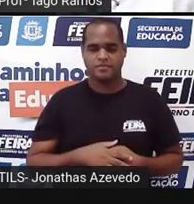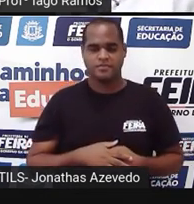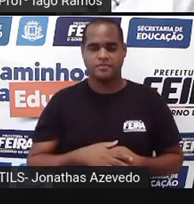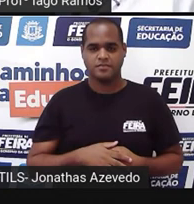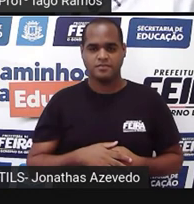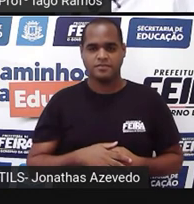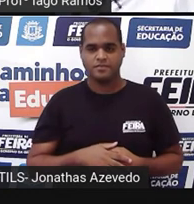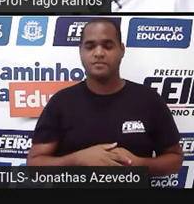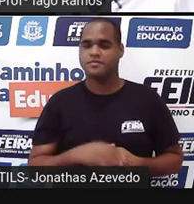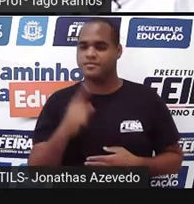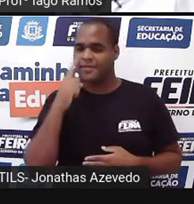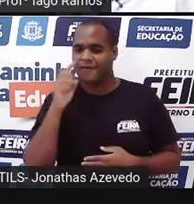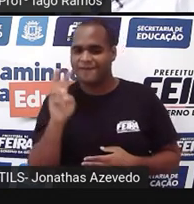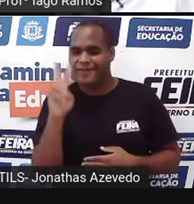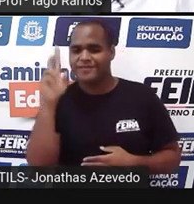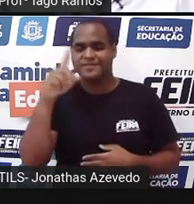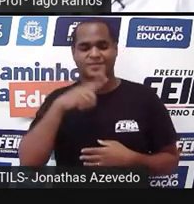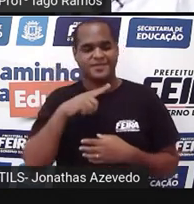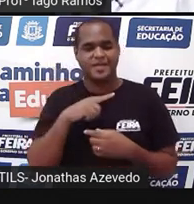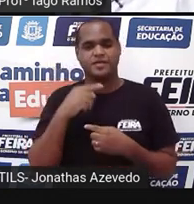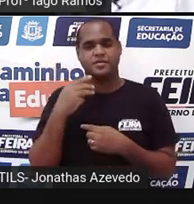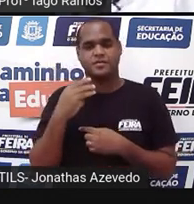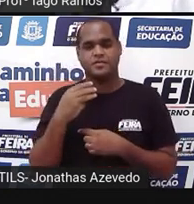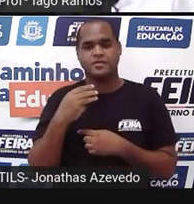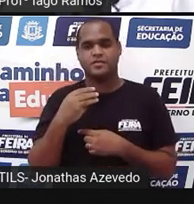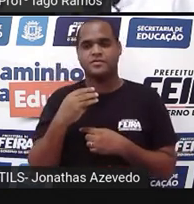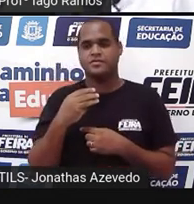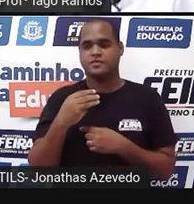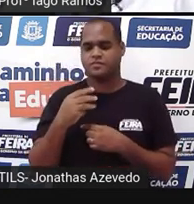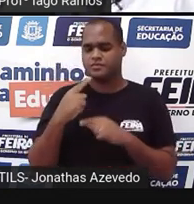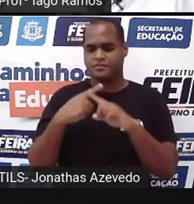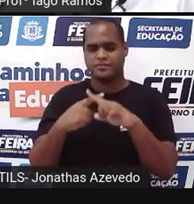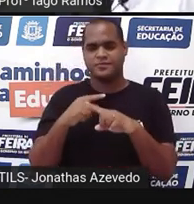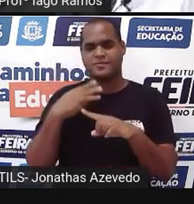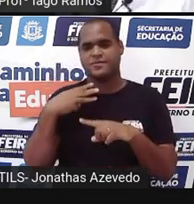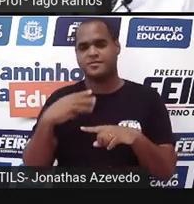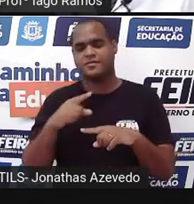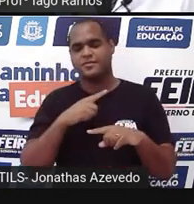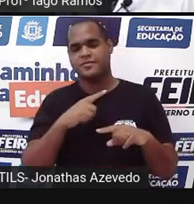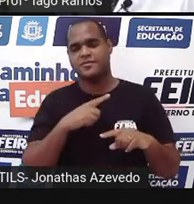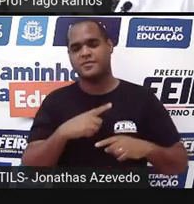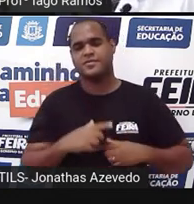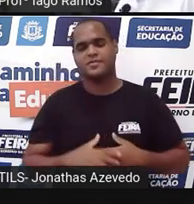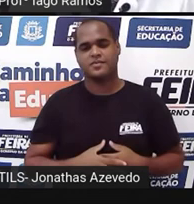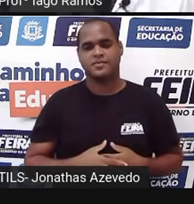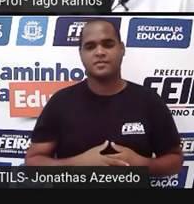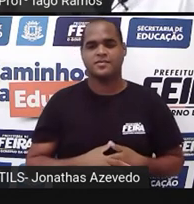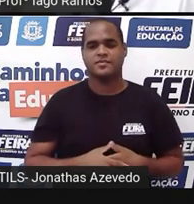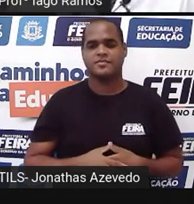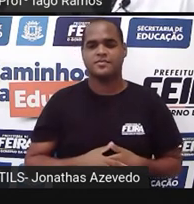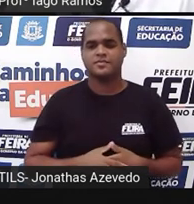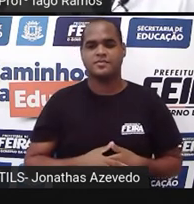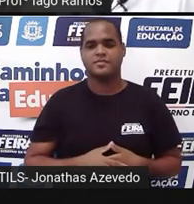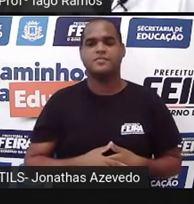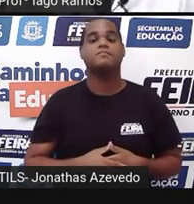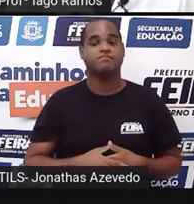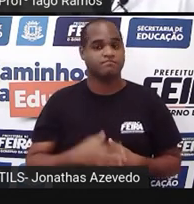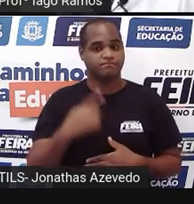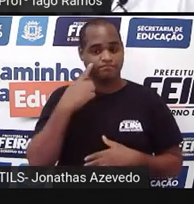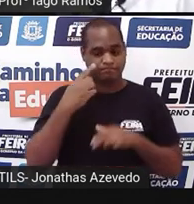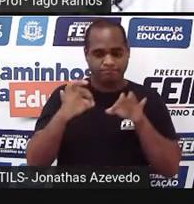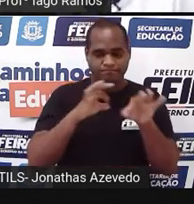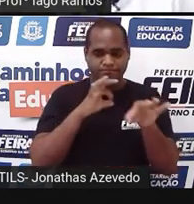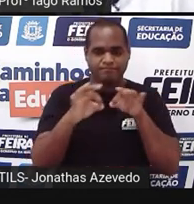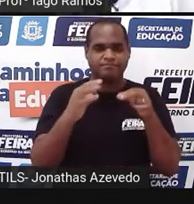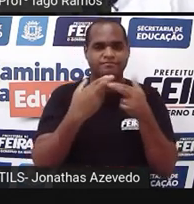valor x = 3 e y = 4 aqui resolvendo através de um